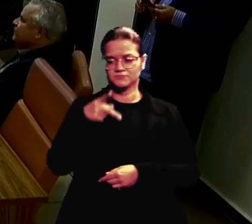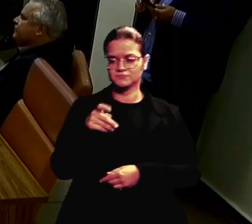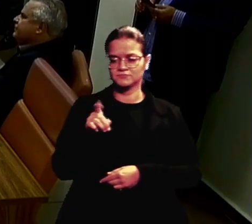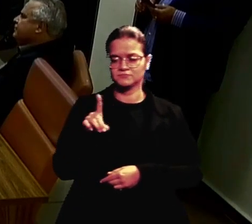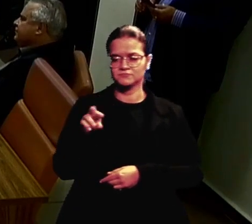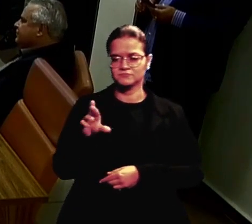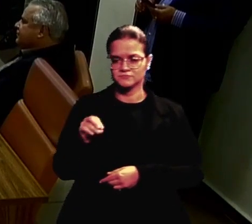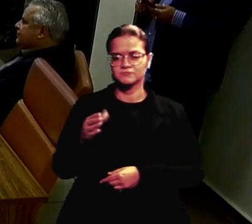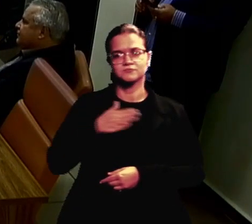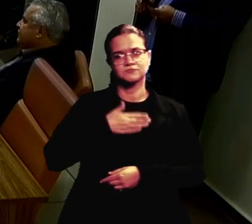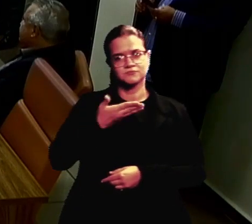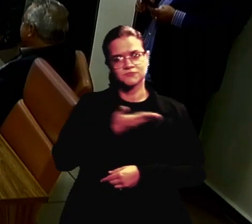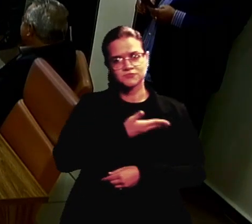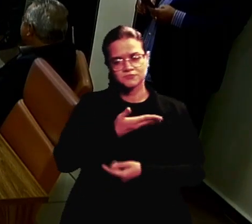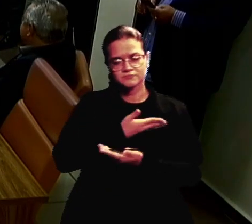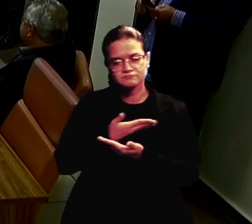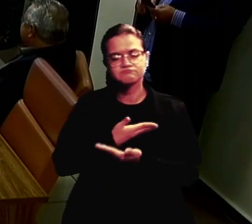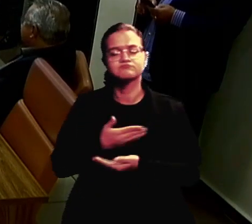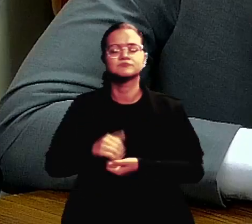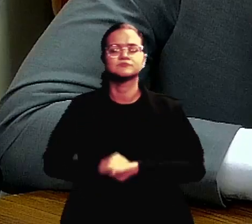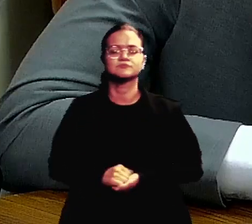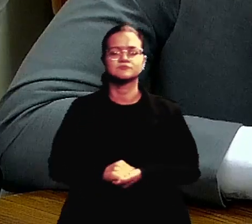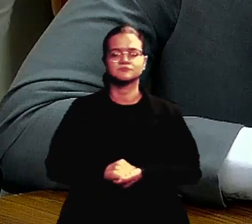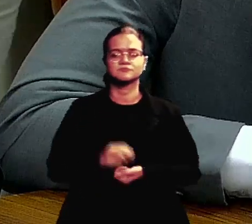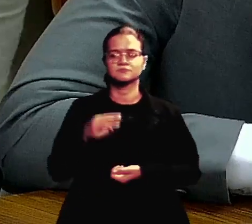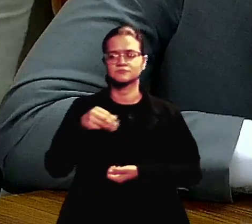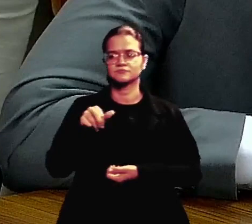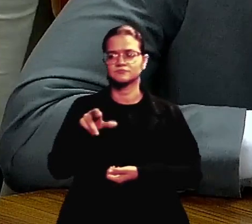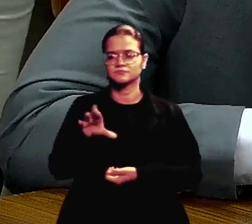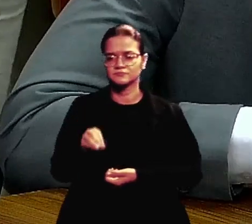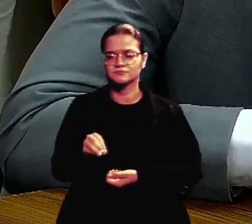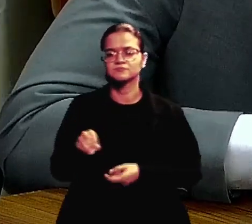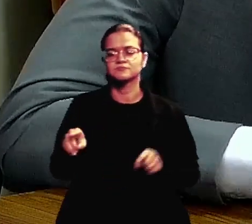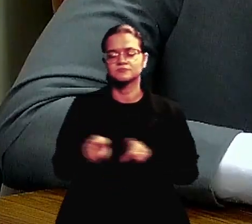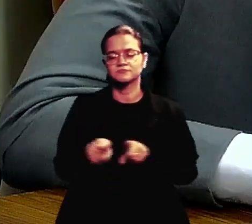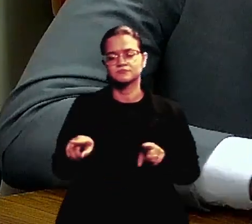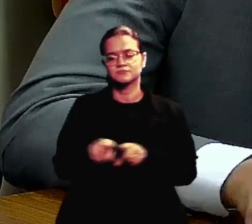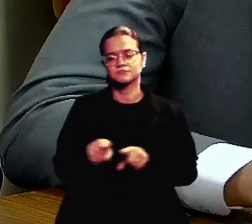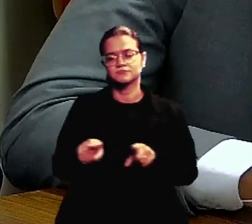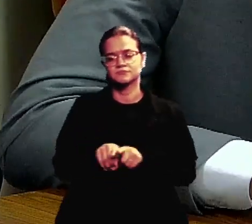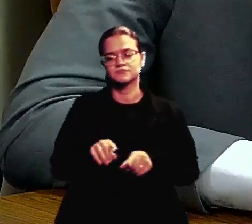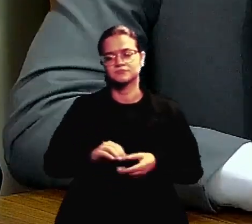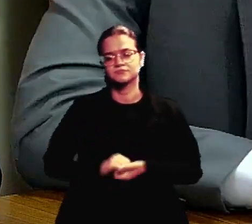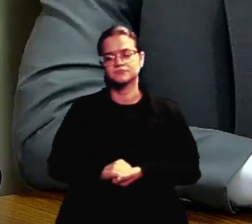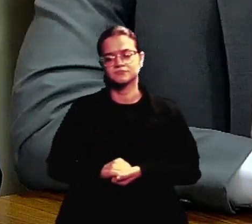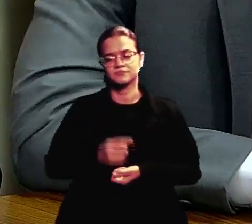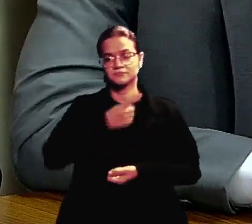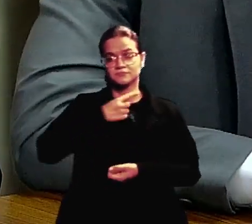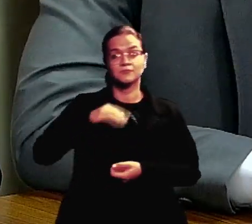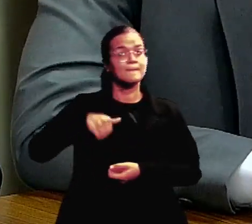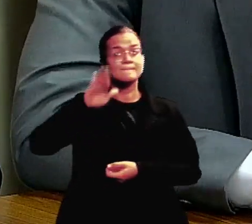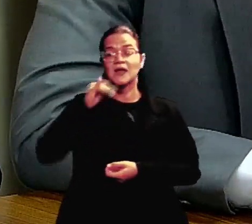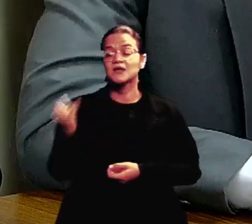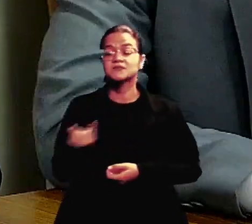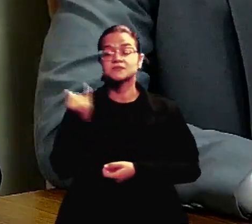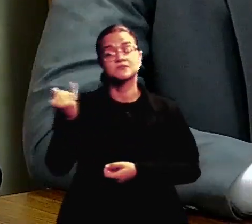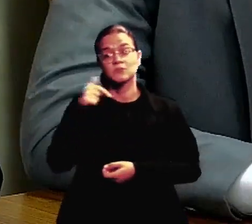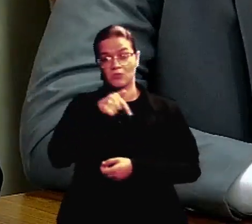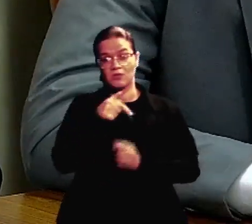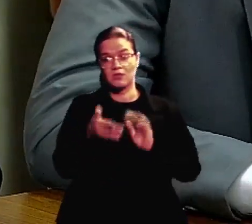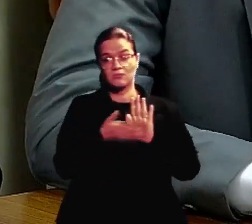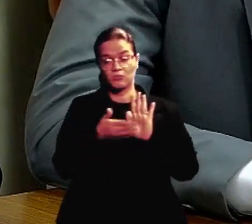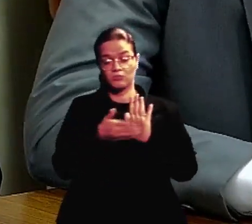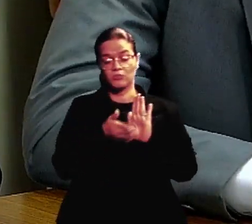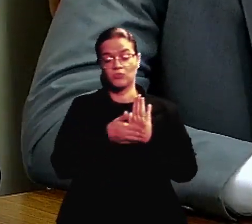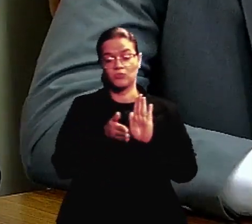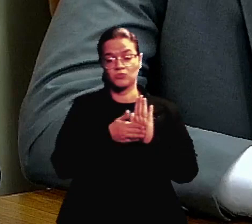Pedro Azulim, meu amigo dileto, Mauro Rubens, da mesma forma, o mais importante dessa